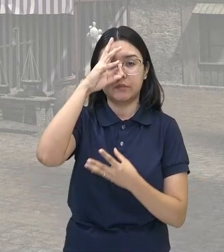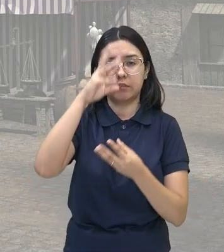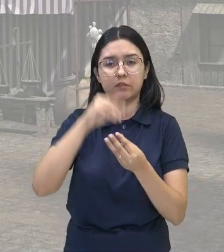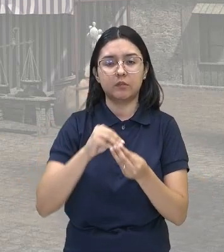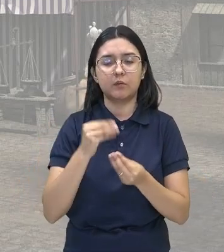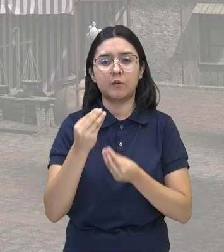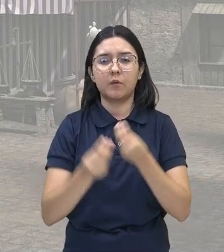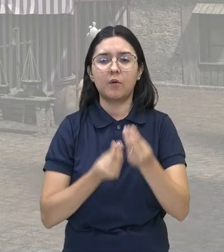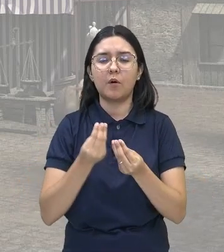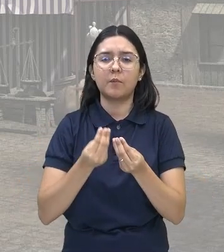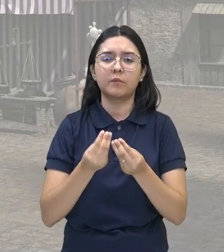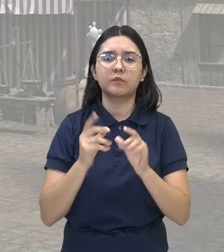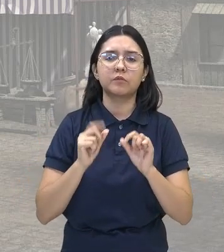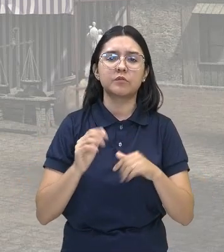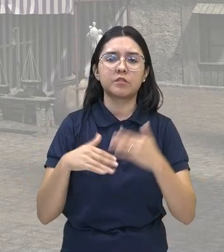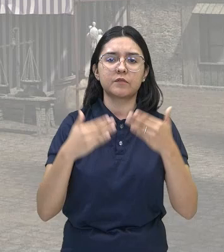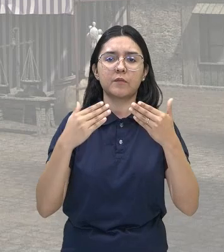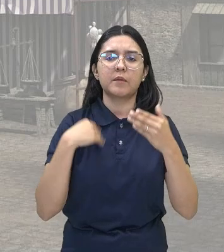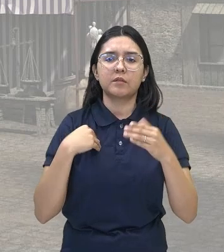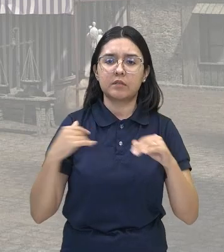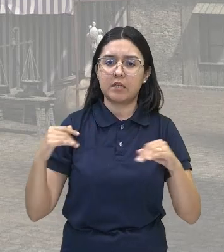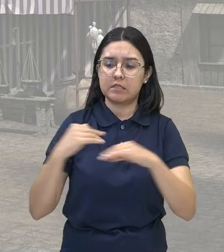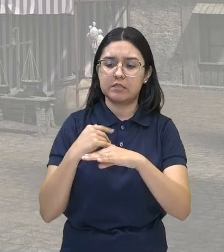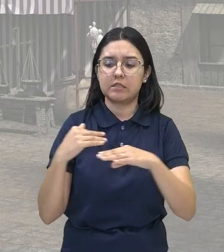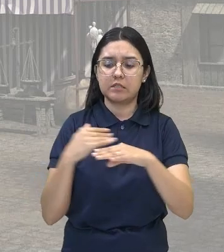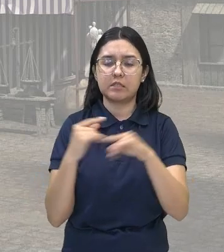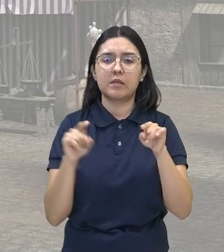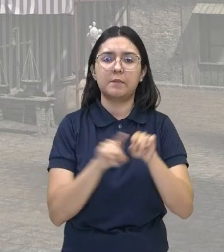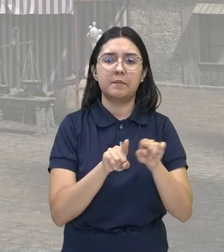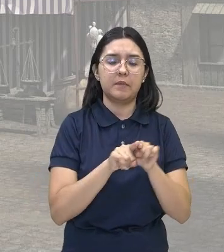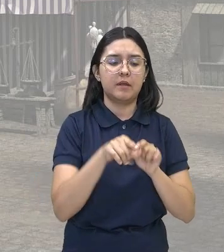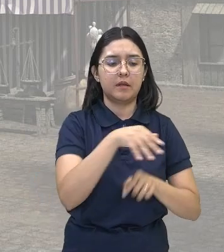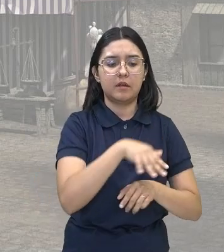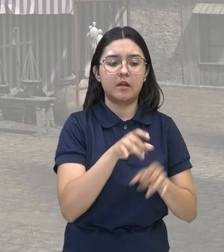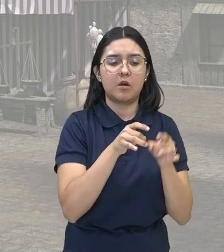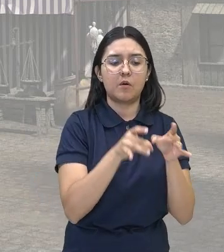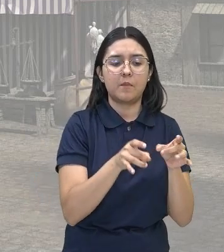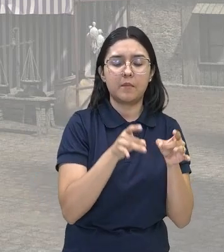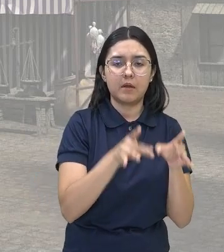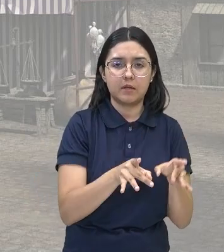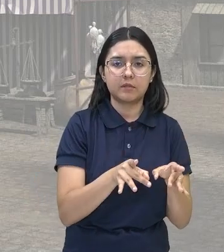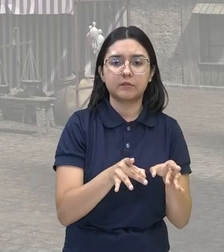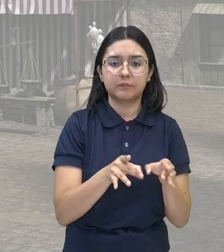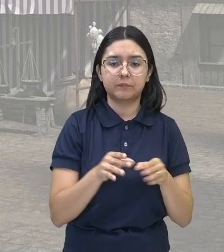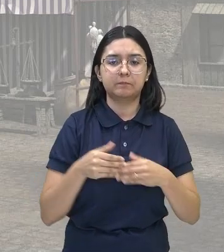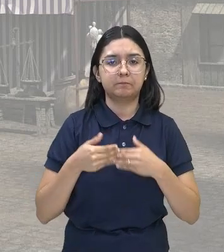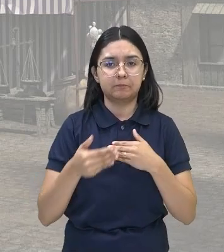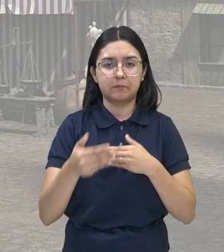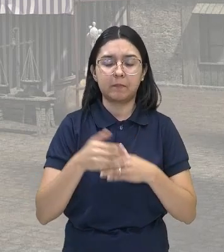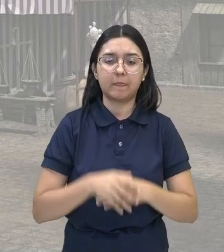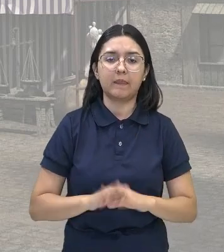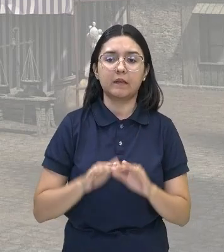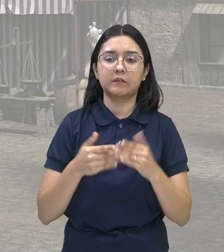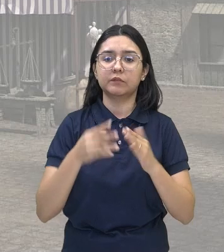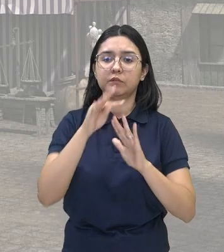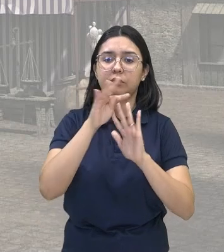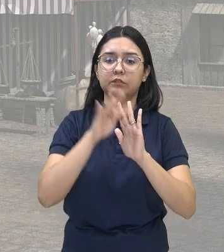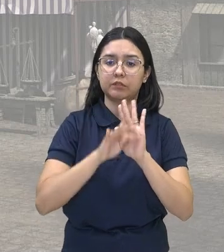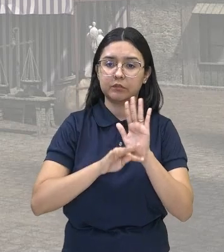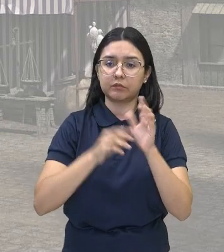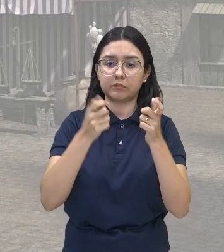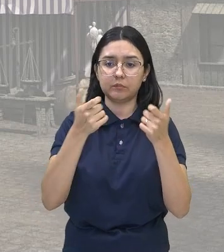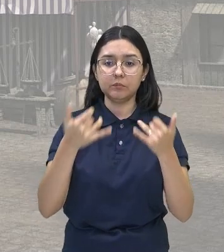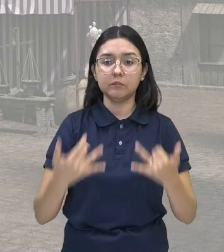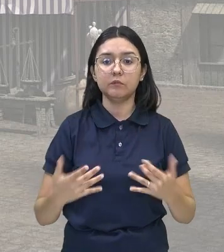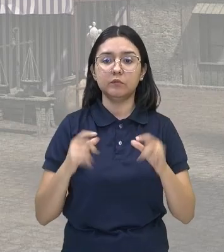o ressurgimento das cidades e também do comércio a partir de agora. O texto fala o seguinte pra gente, olha